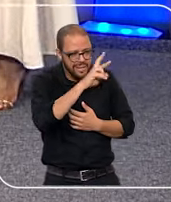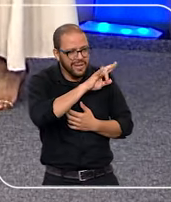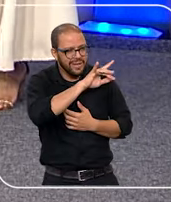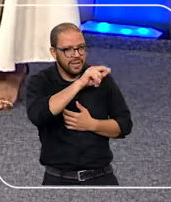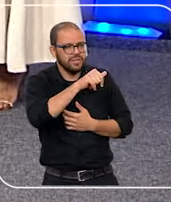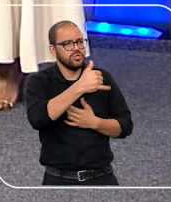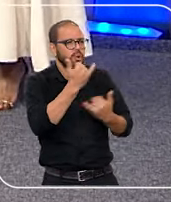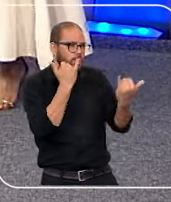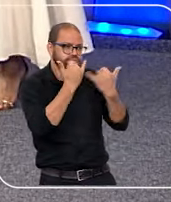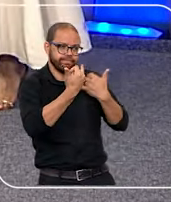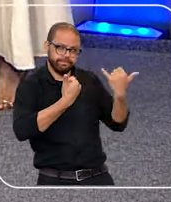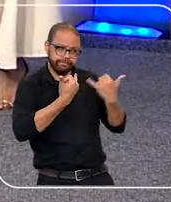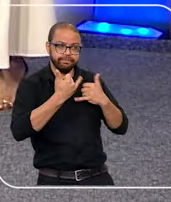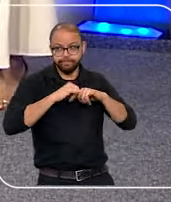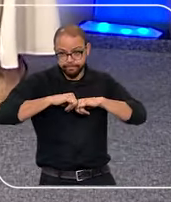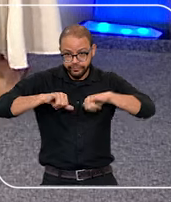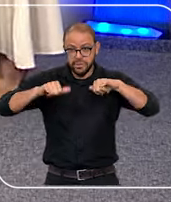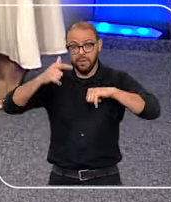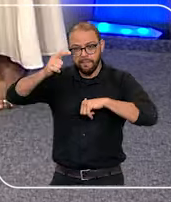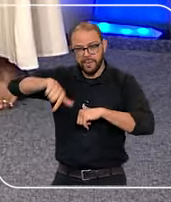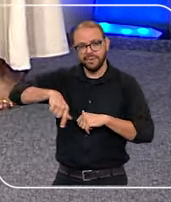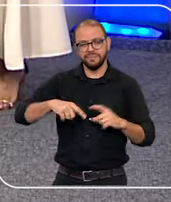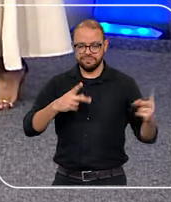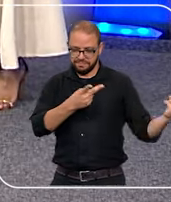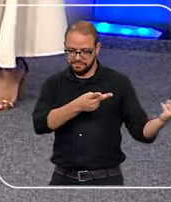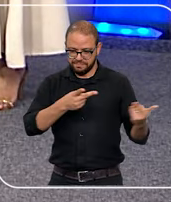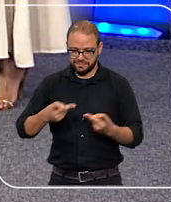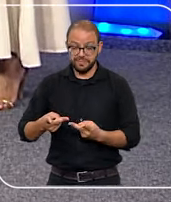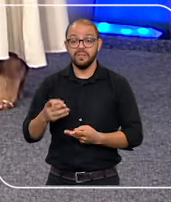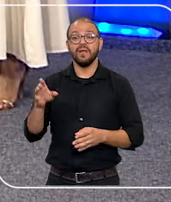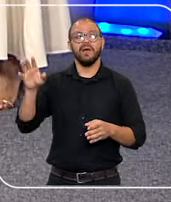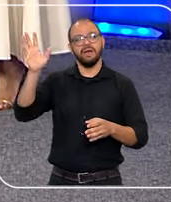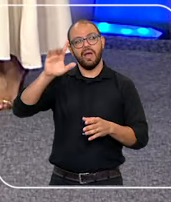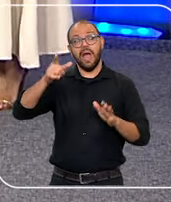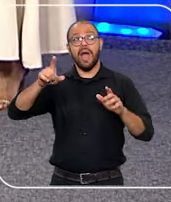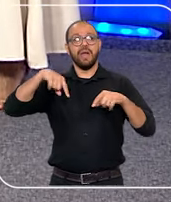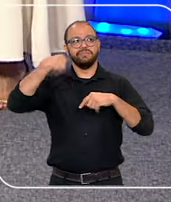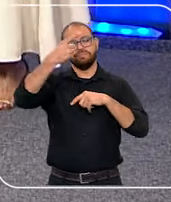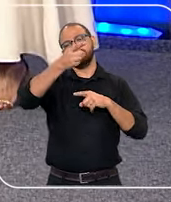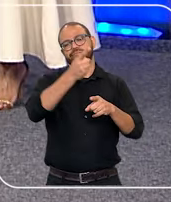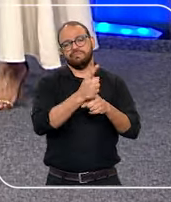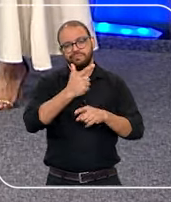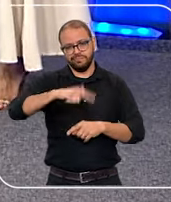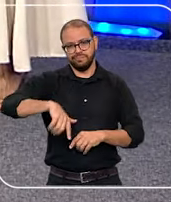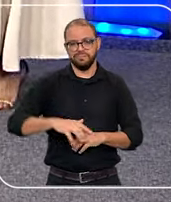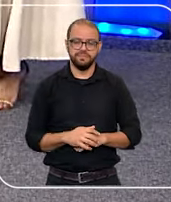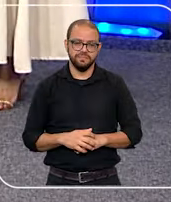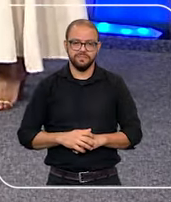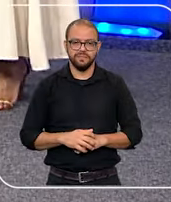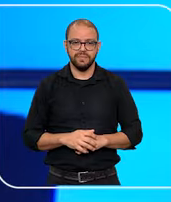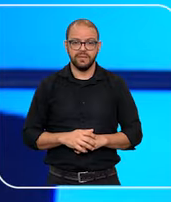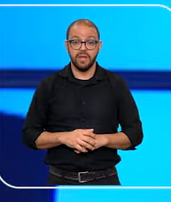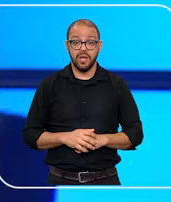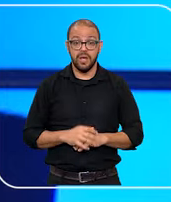Rita, muito obrigado, viu, pelas suas informações mais uma vez aqui no nosso programa. E até a próxima. Até a próxima.